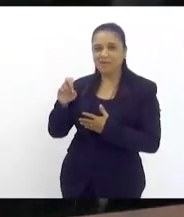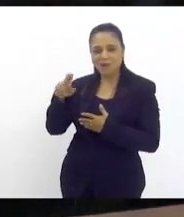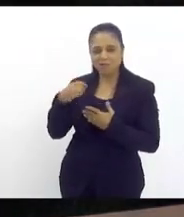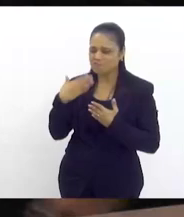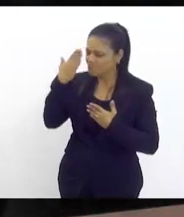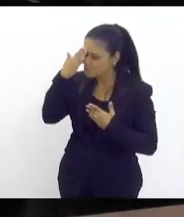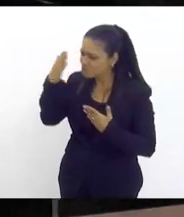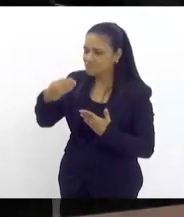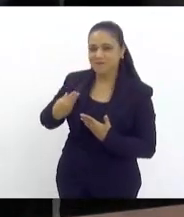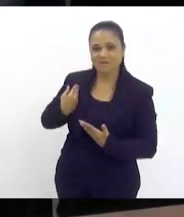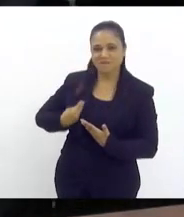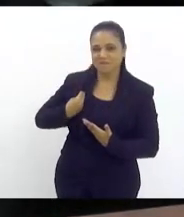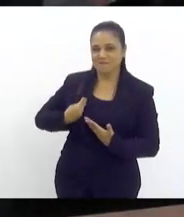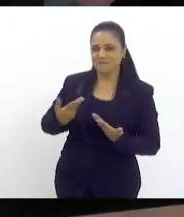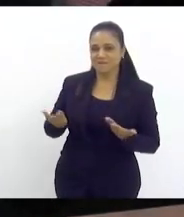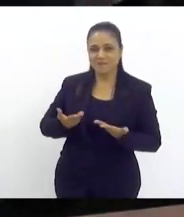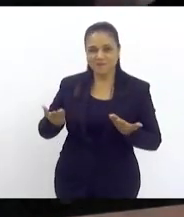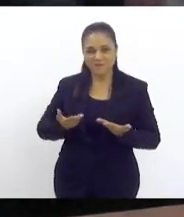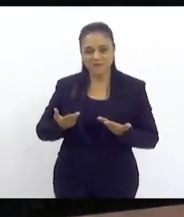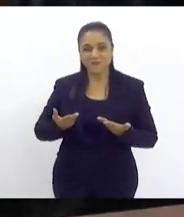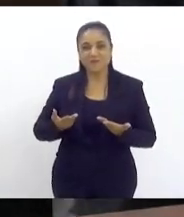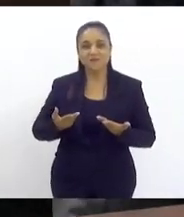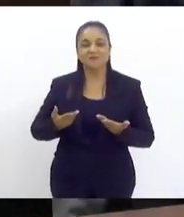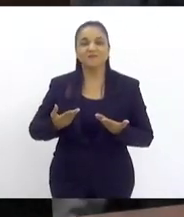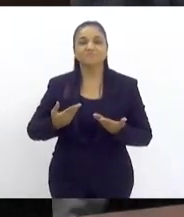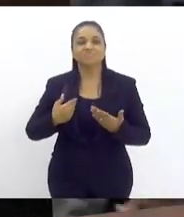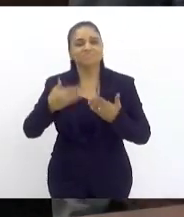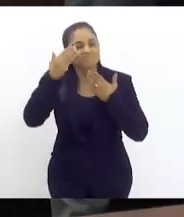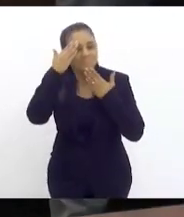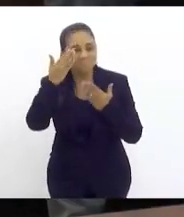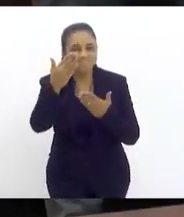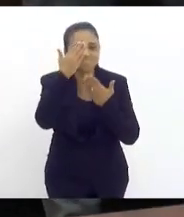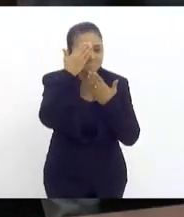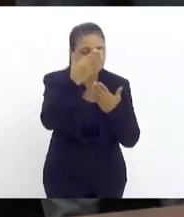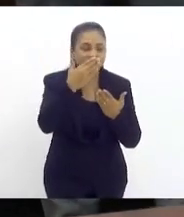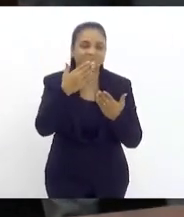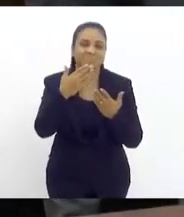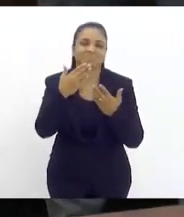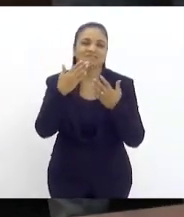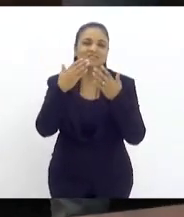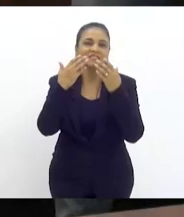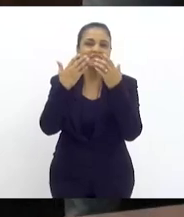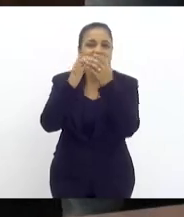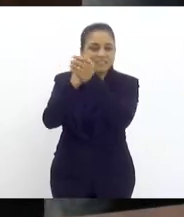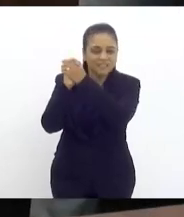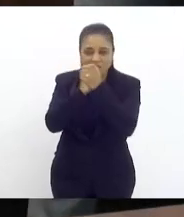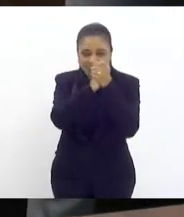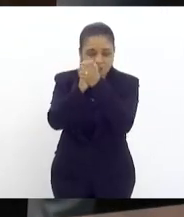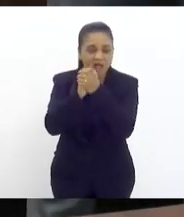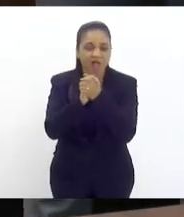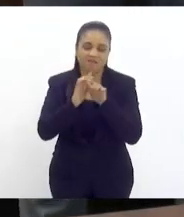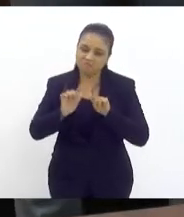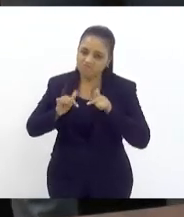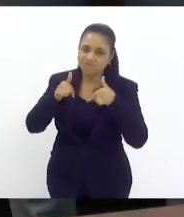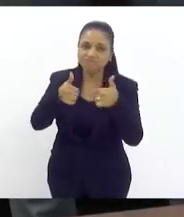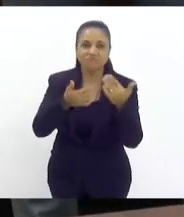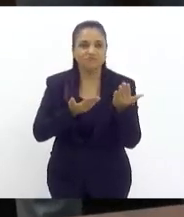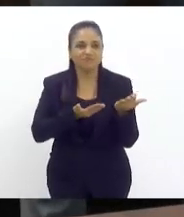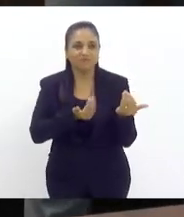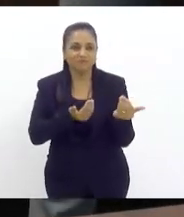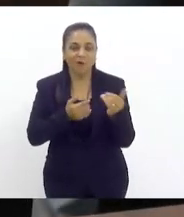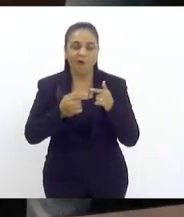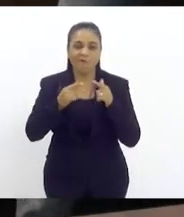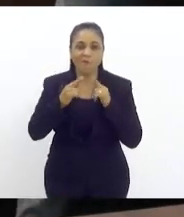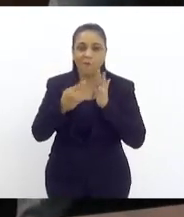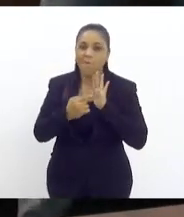irmãozão. Então, a gente tem que agradecer de verdade, saudar esta iniciativa da juventude, que cada vez se mostra